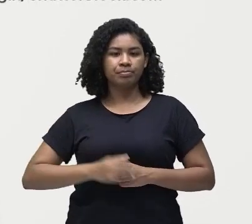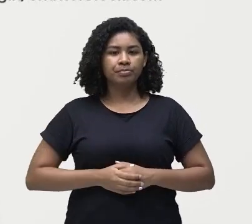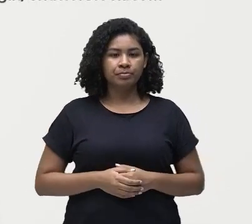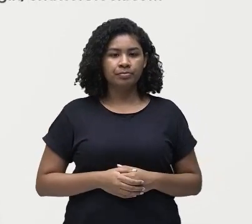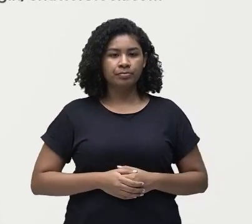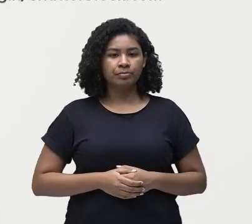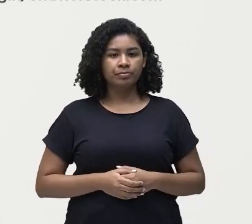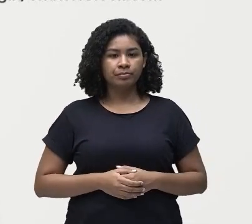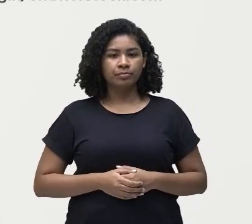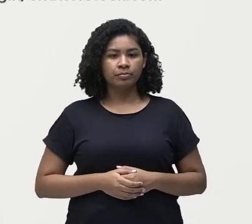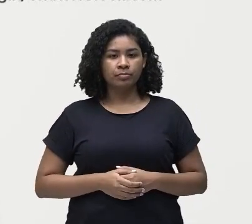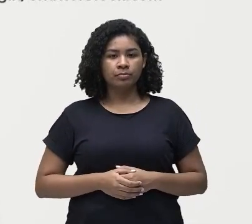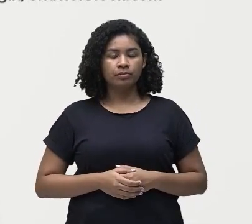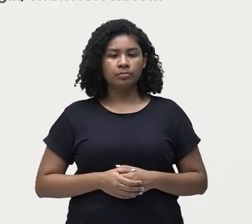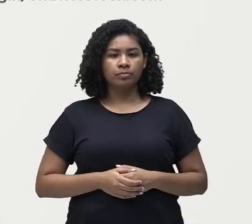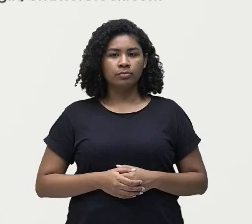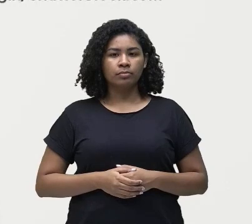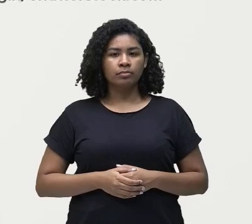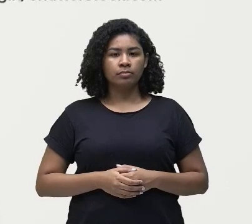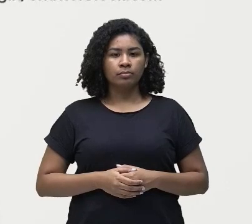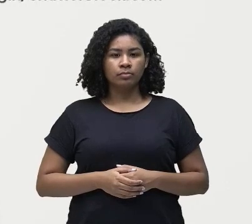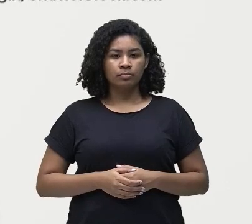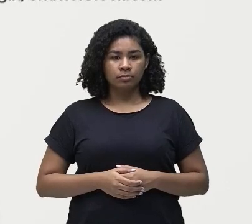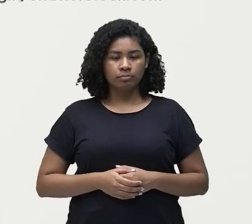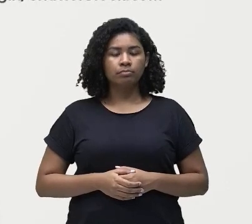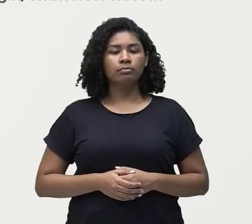realizando tanto a planta quanto as algas,